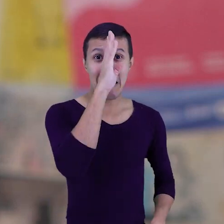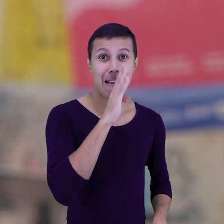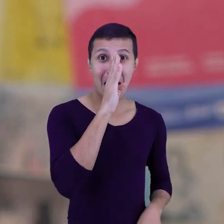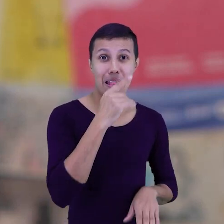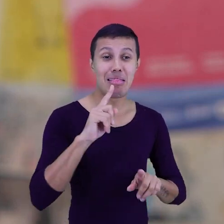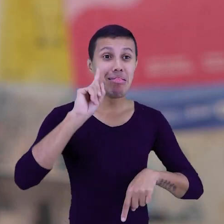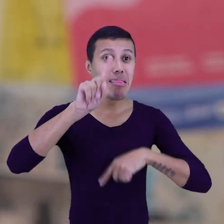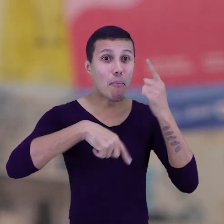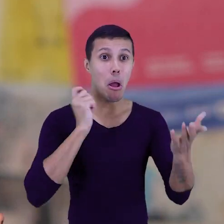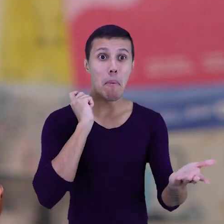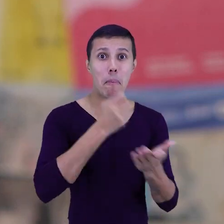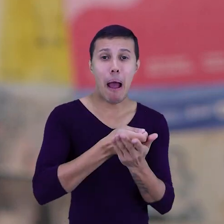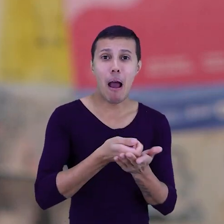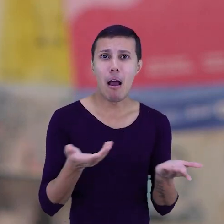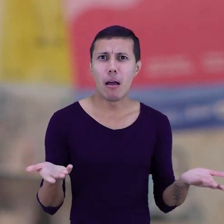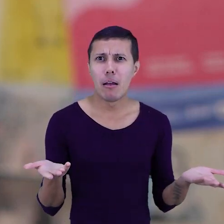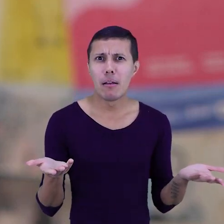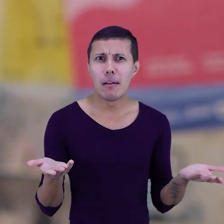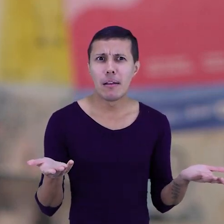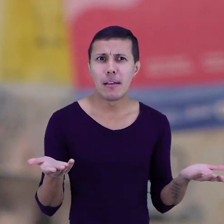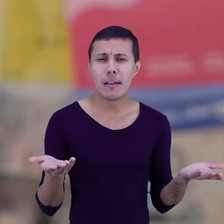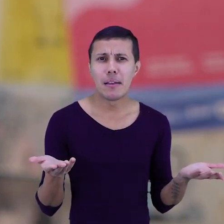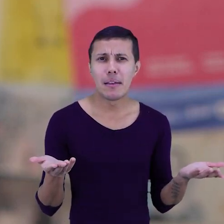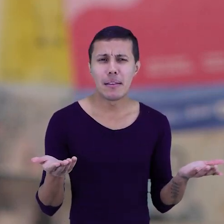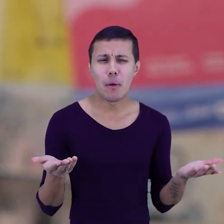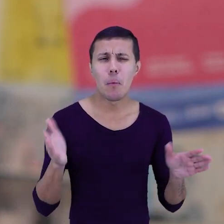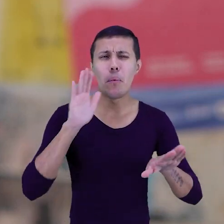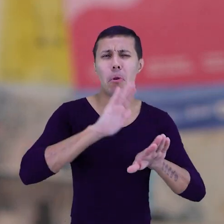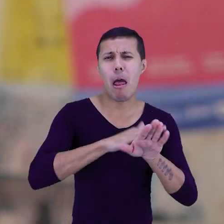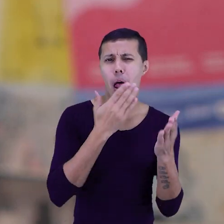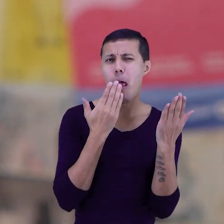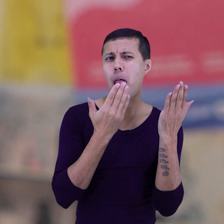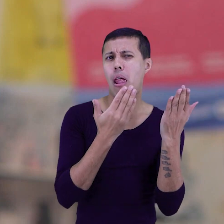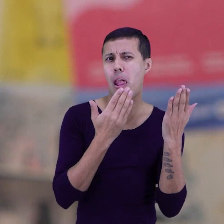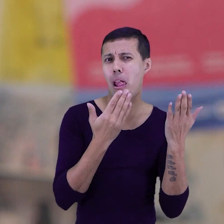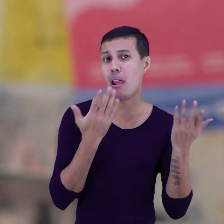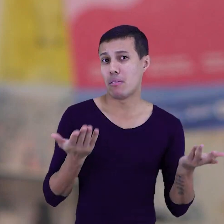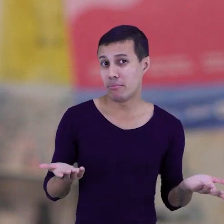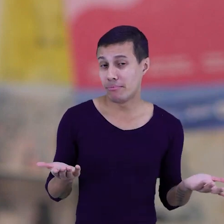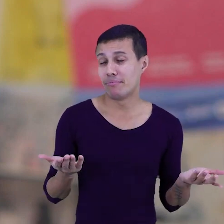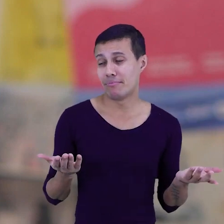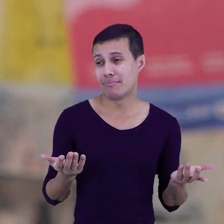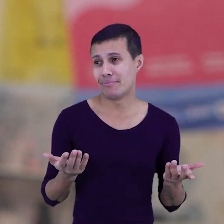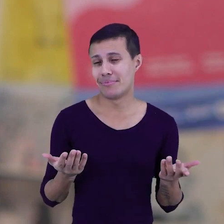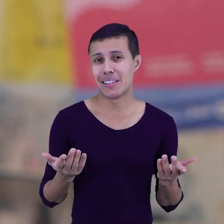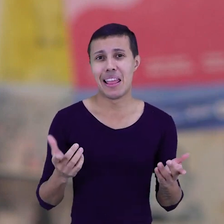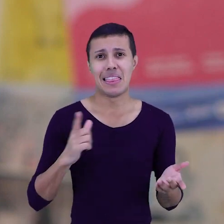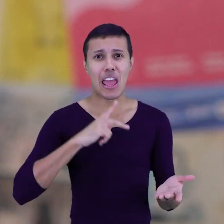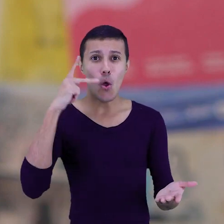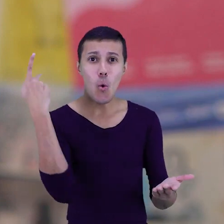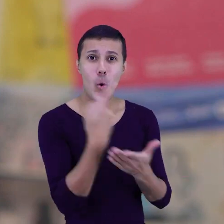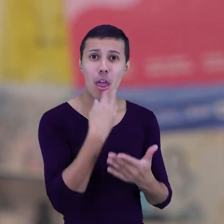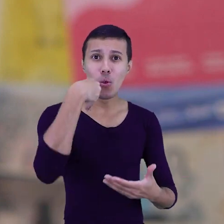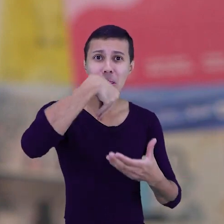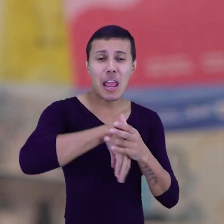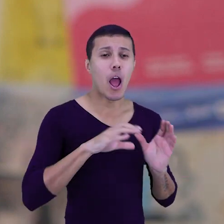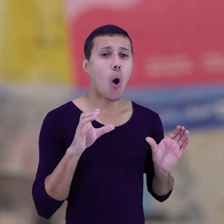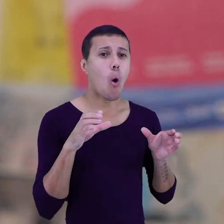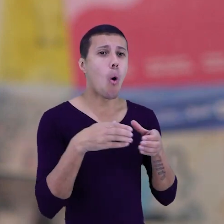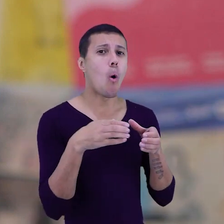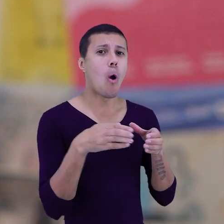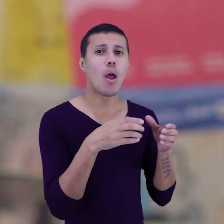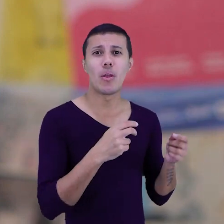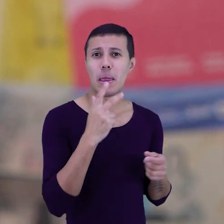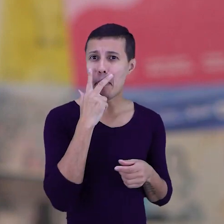coisas gratuitas, mas depois você tem que pagar. Então, as pessoas ficam desconfiadas. E aí também existe um erro das